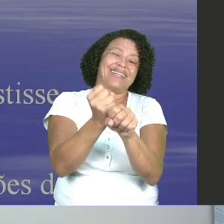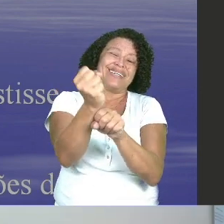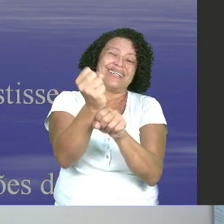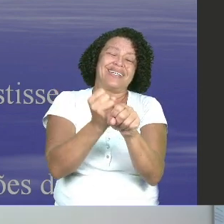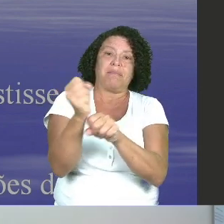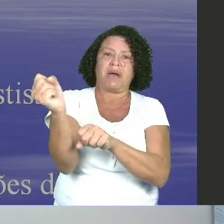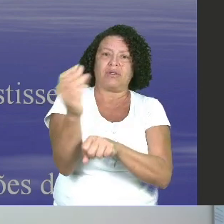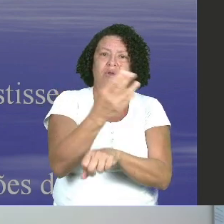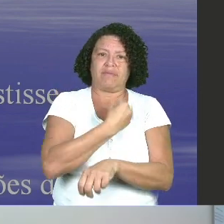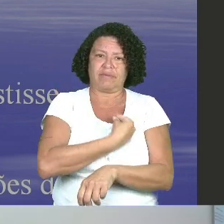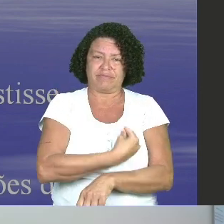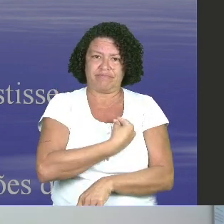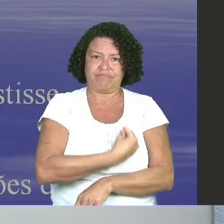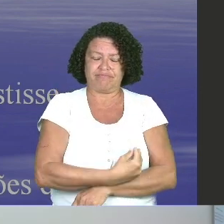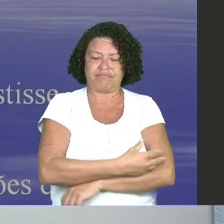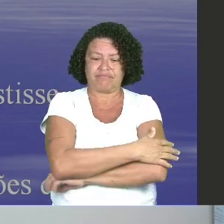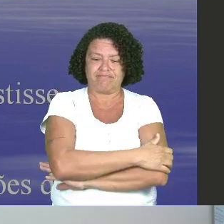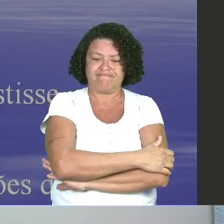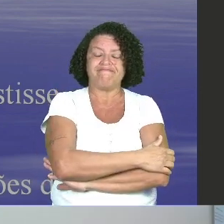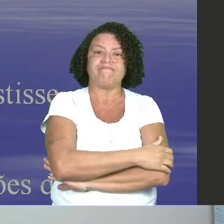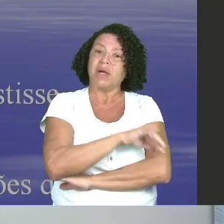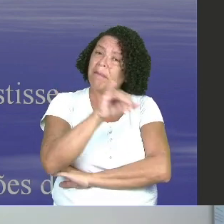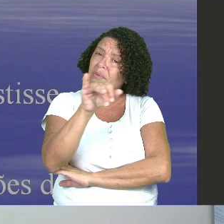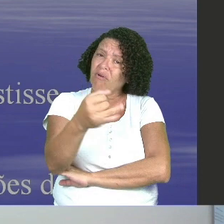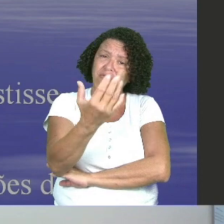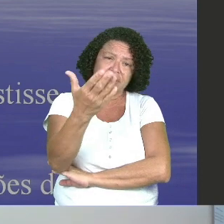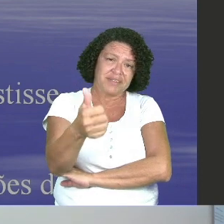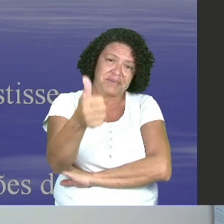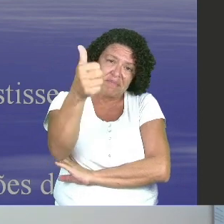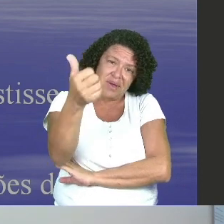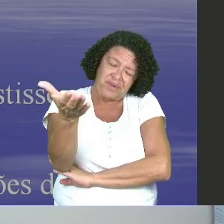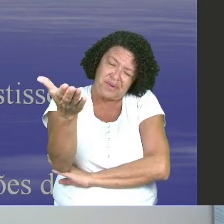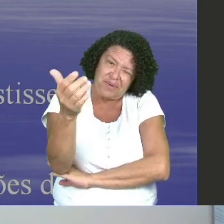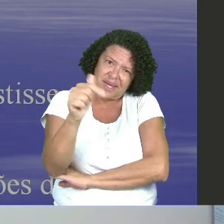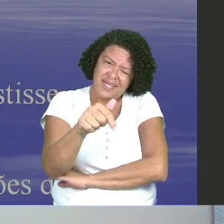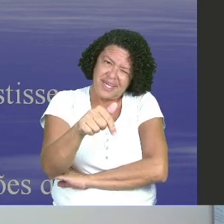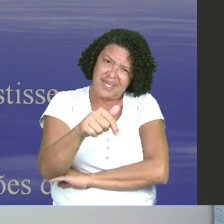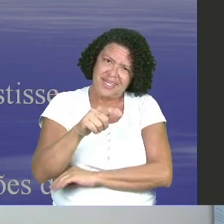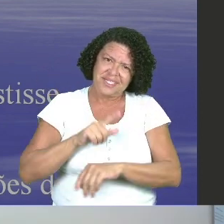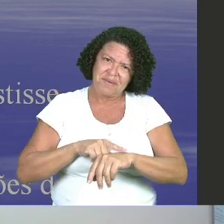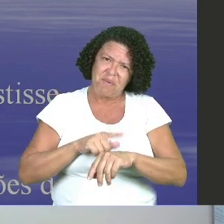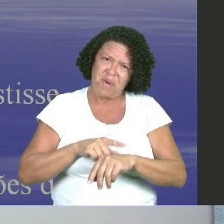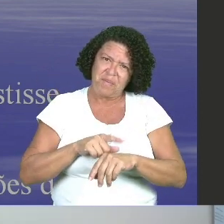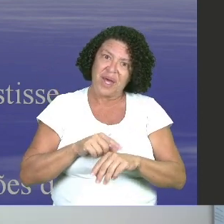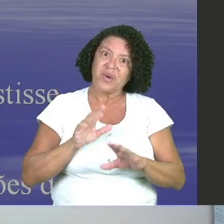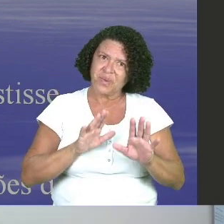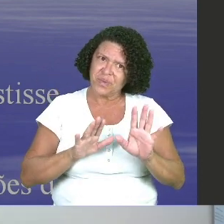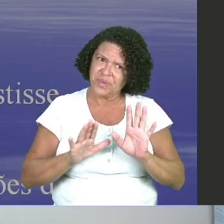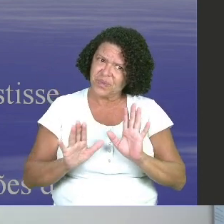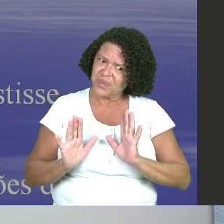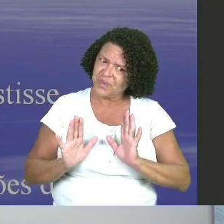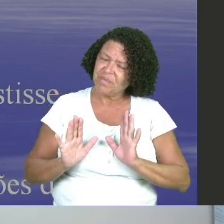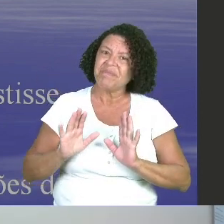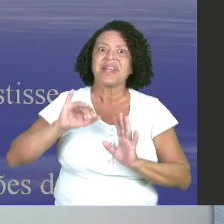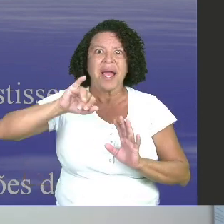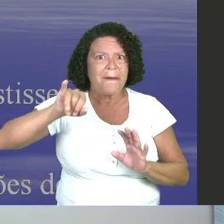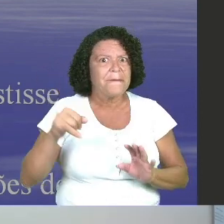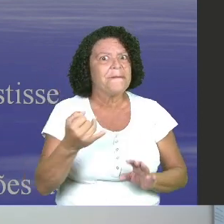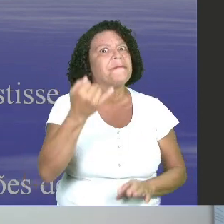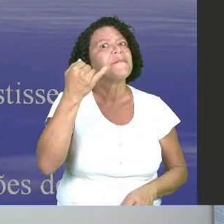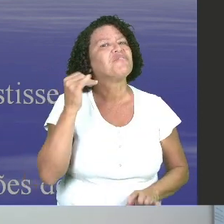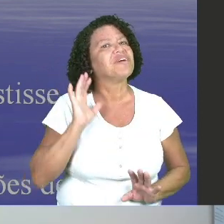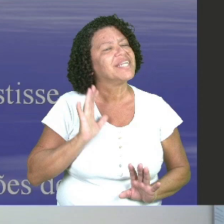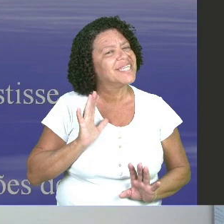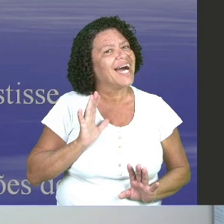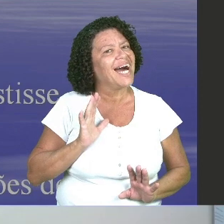nova existência. Aproveitem melhor essa reencarnação. Mas cuidado, né? Aproveitar para sair